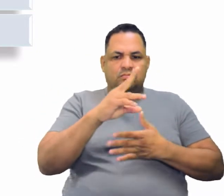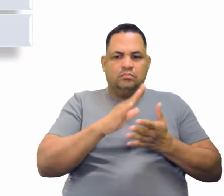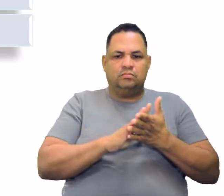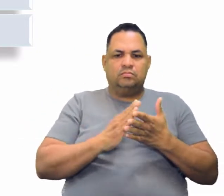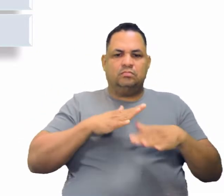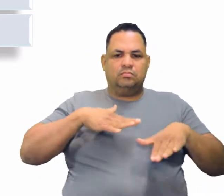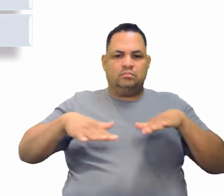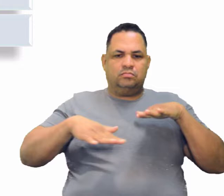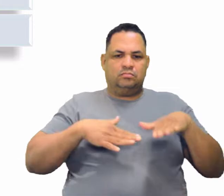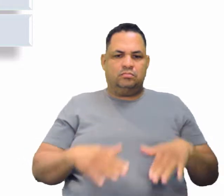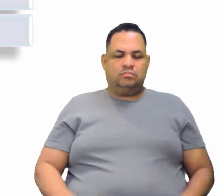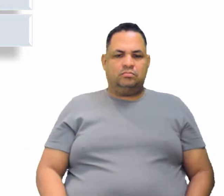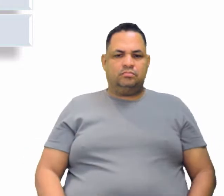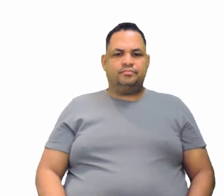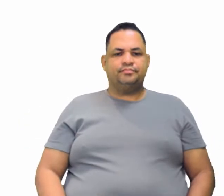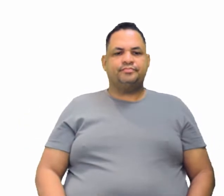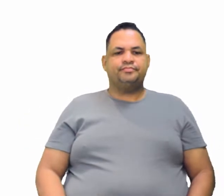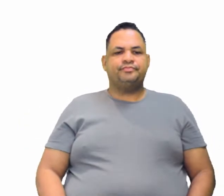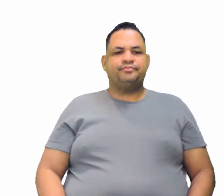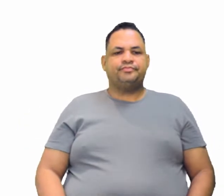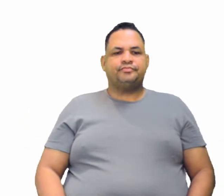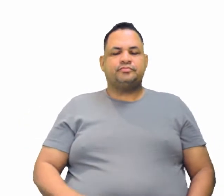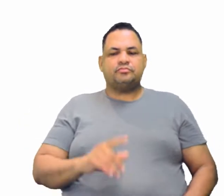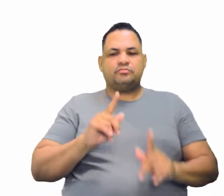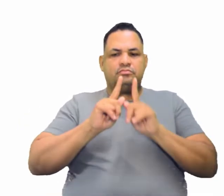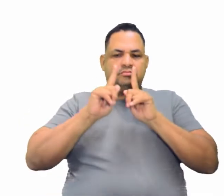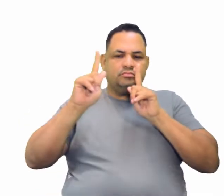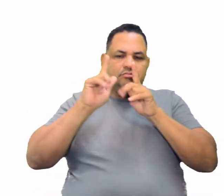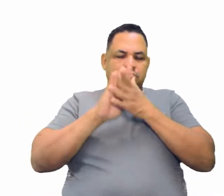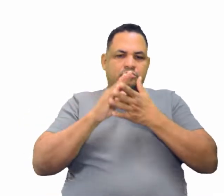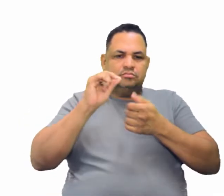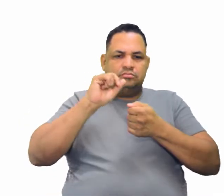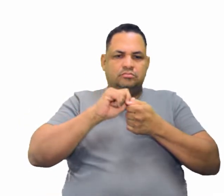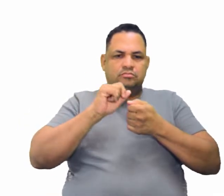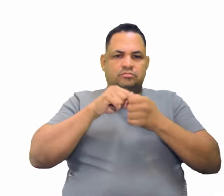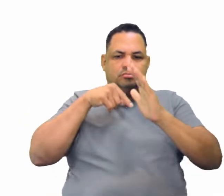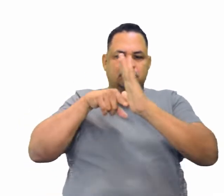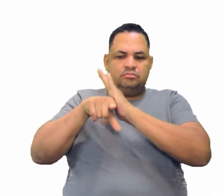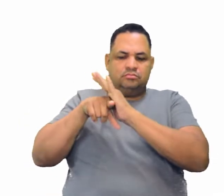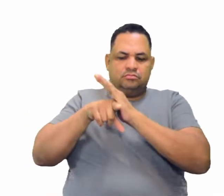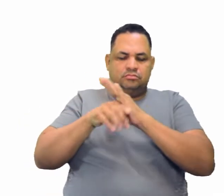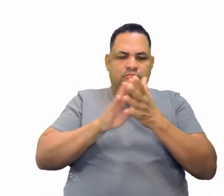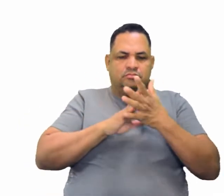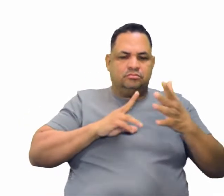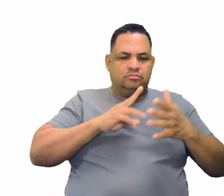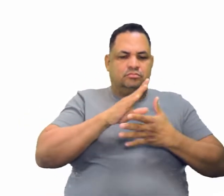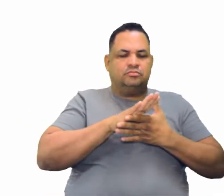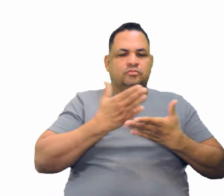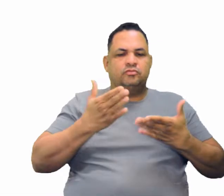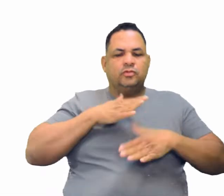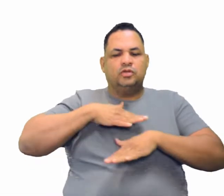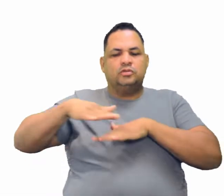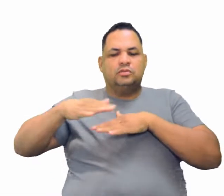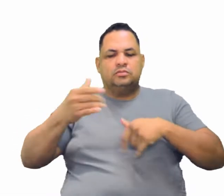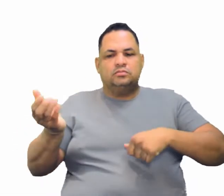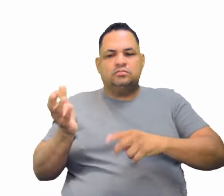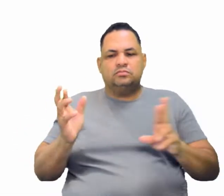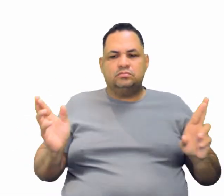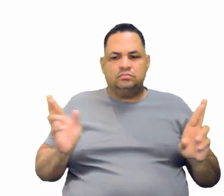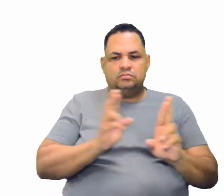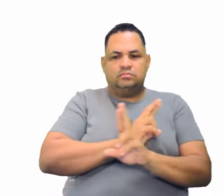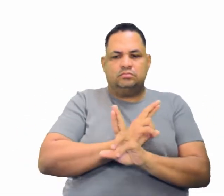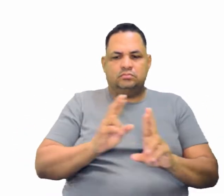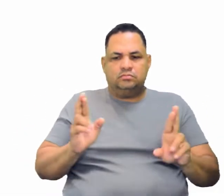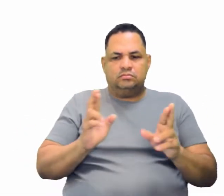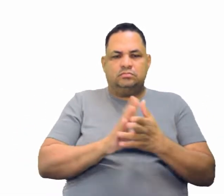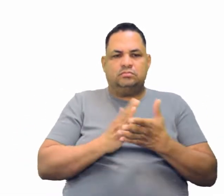do movimento. Bom, Galileu, fazendo os estudos em relação à força, movimento, que são as interações, ele